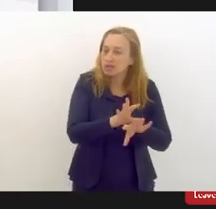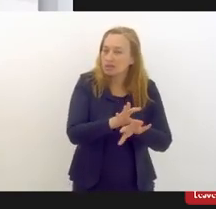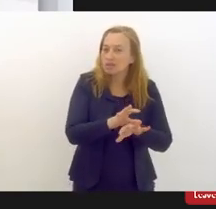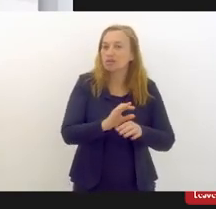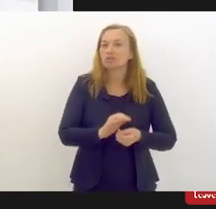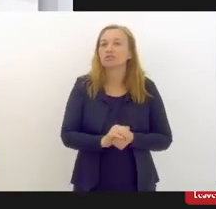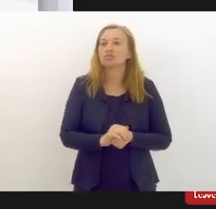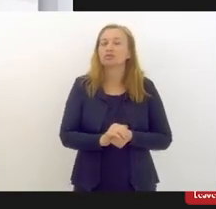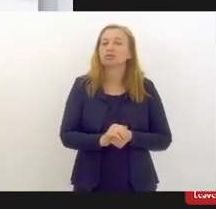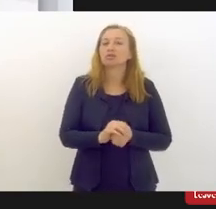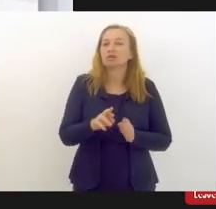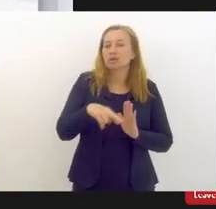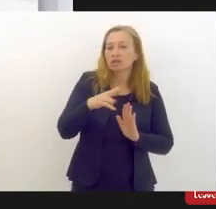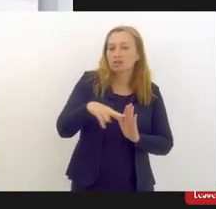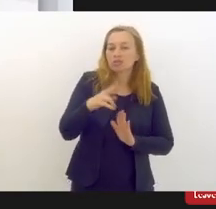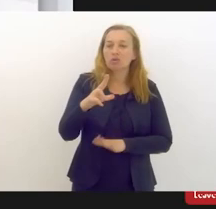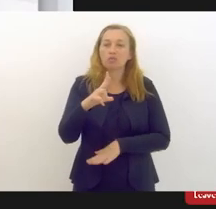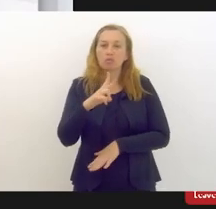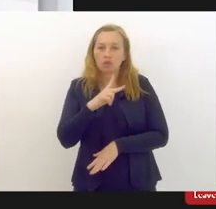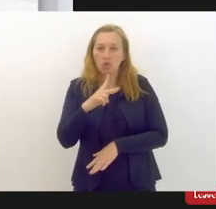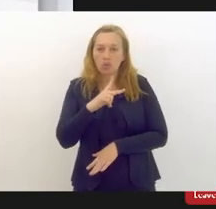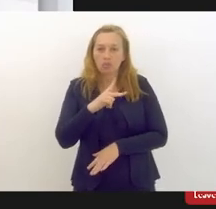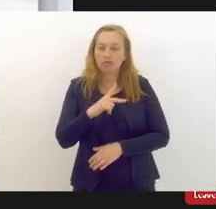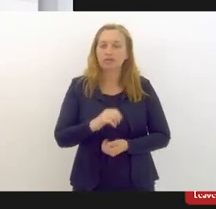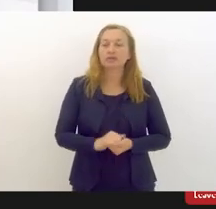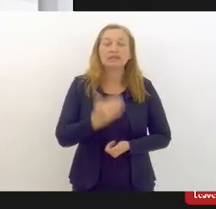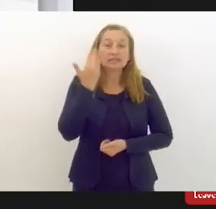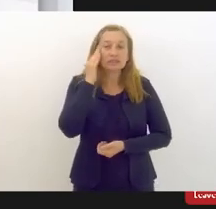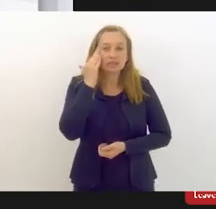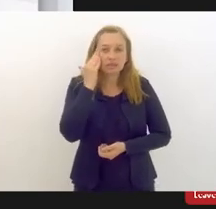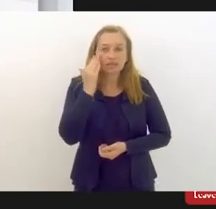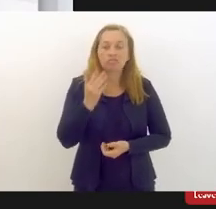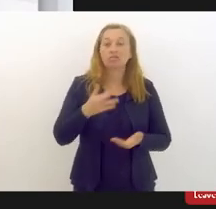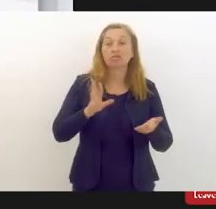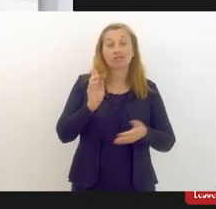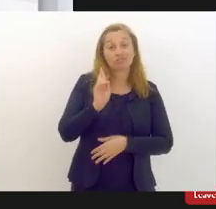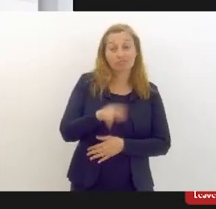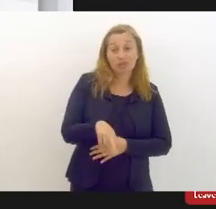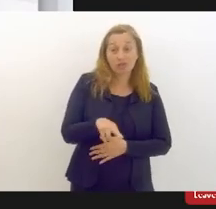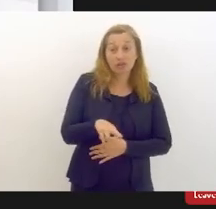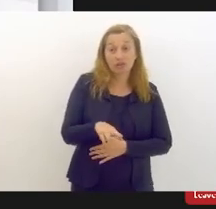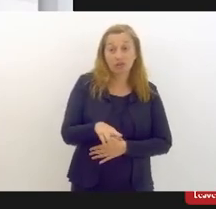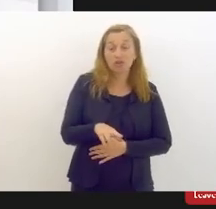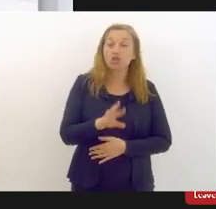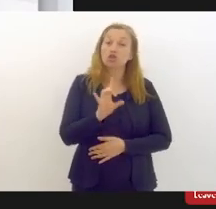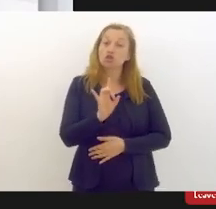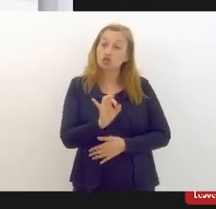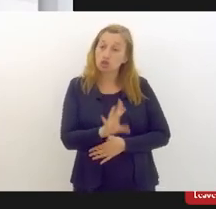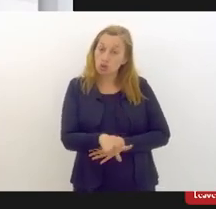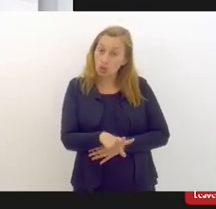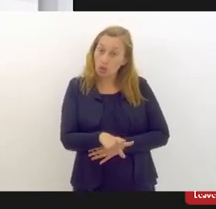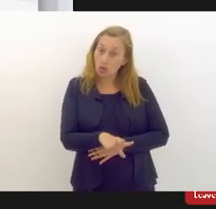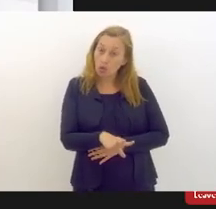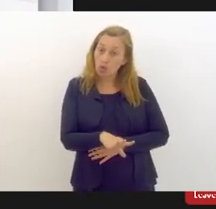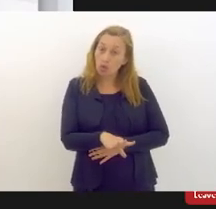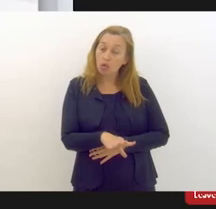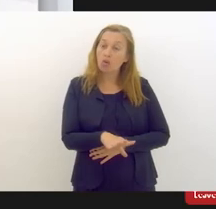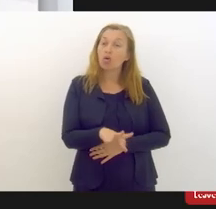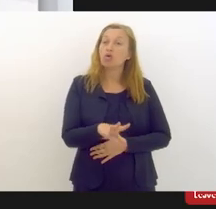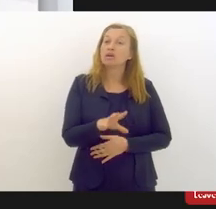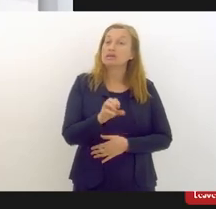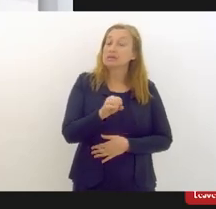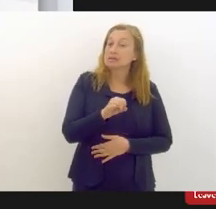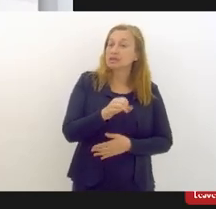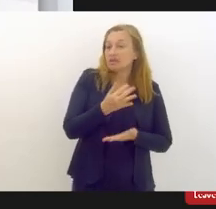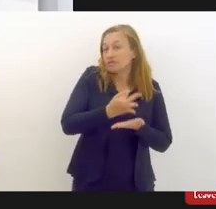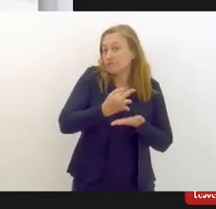e com resolução própria, né, entendendo que a reprovação só se daria mesmo nesse cenário, né,